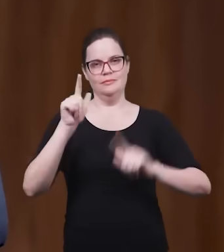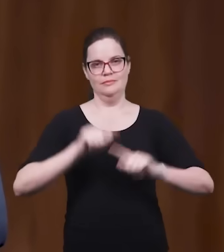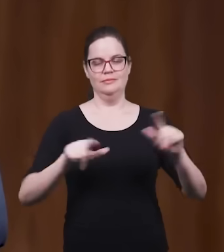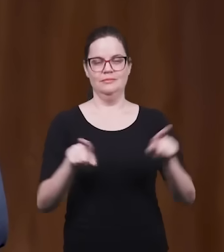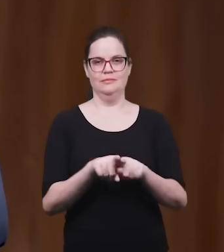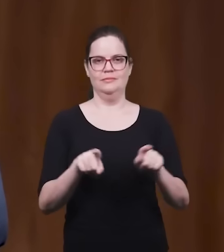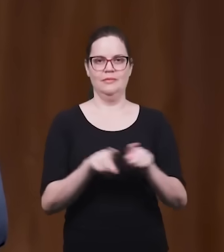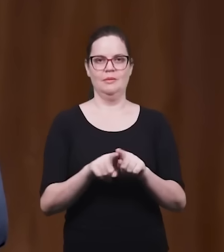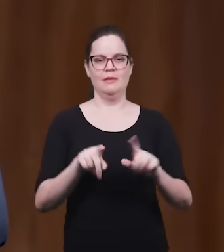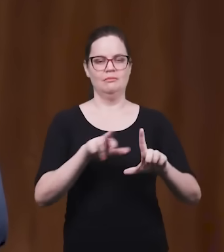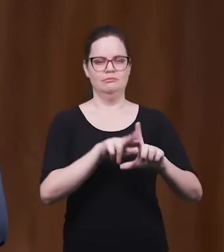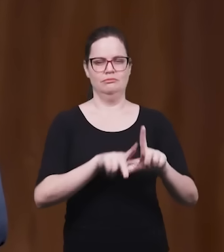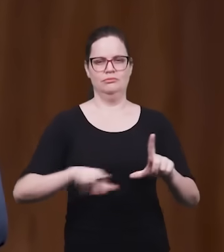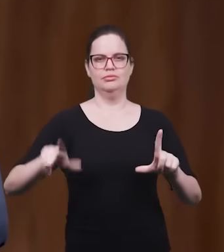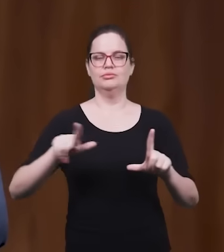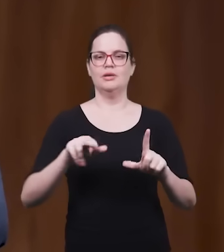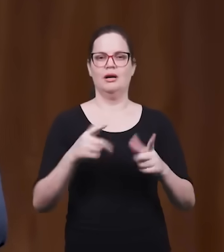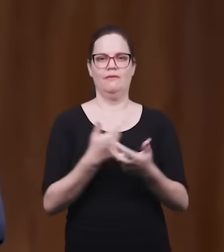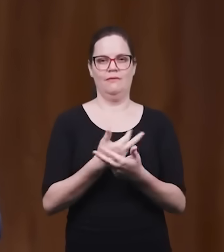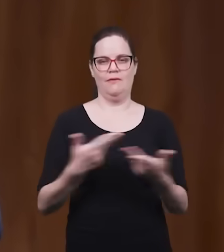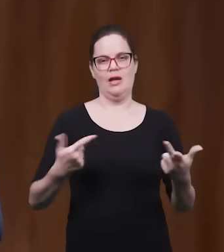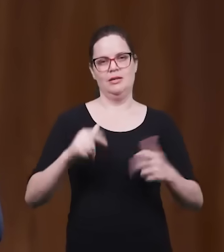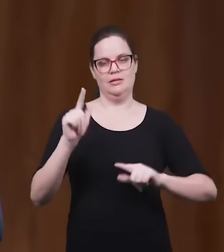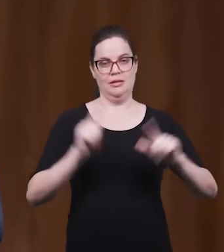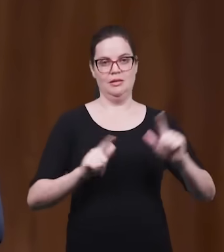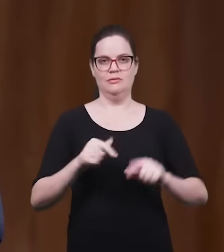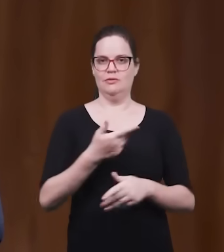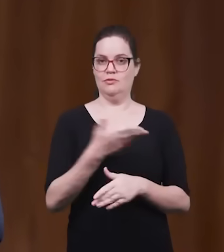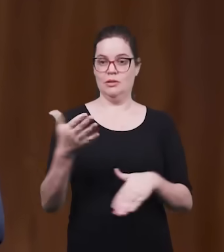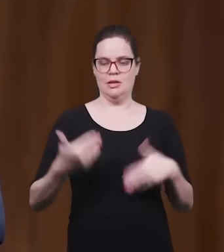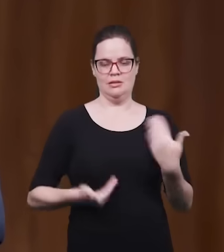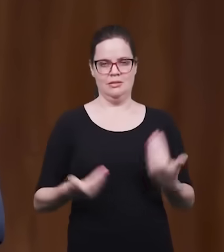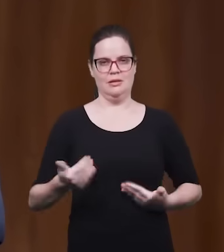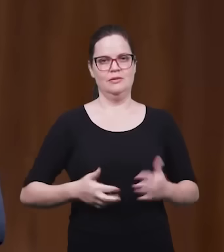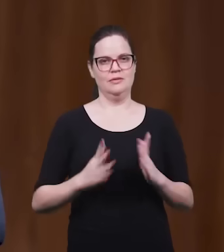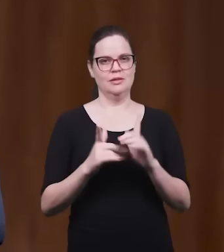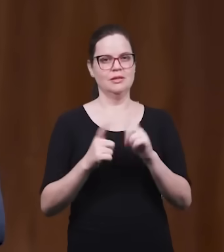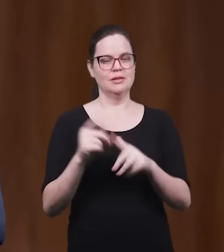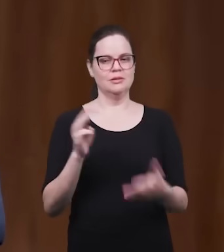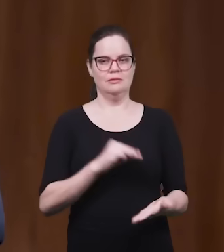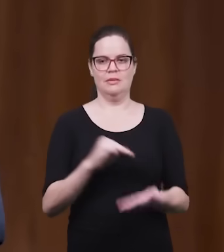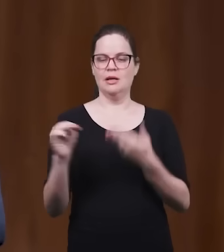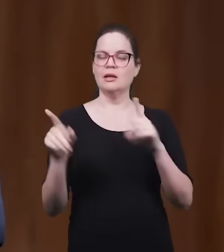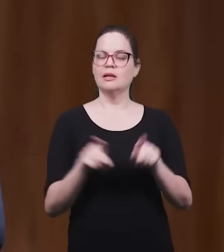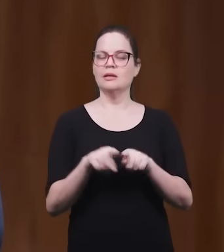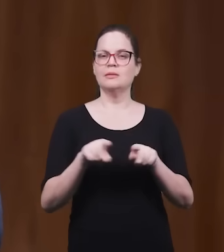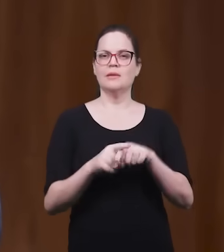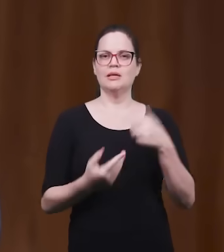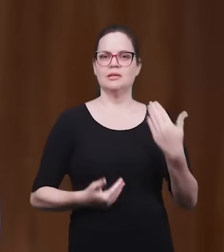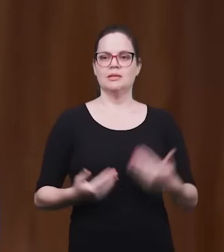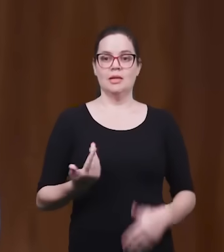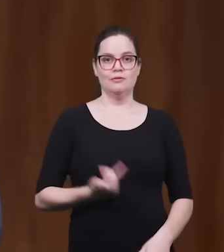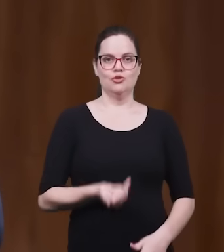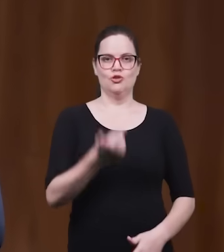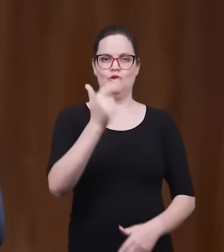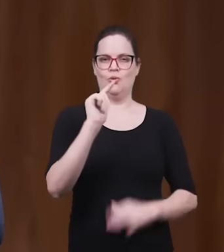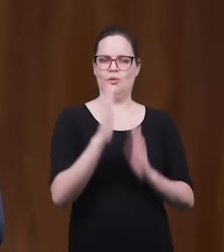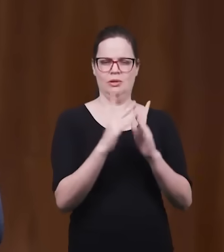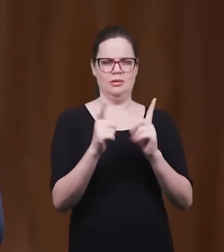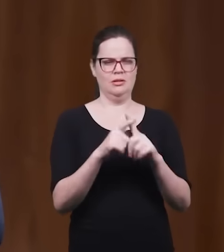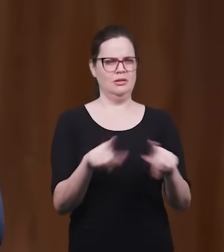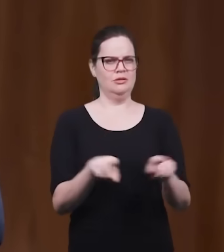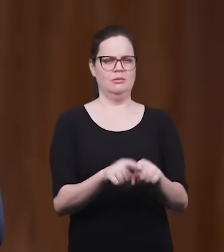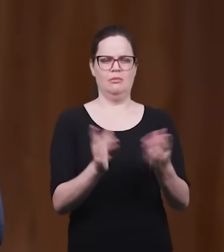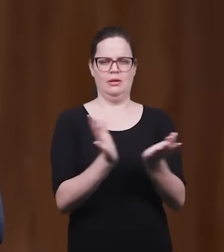ou mesmo pelas nossas plataformas no YouTube. Irmãos nossos da Igreja Cristã Maranata, irmãos nossos de outras